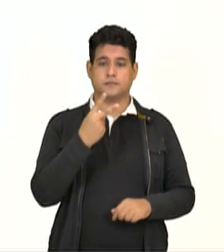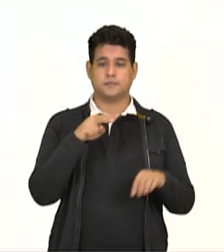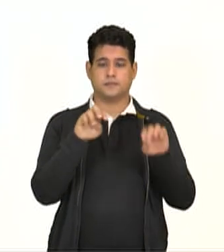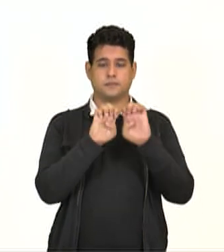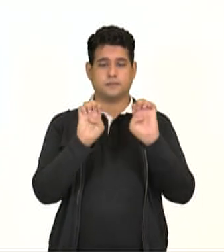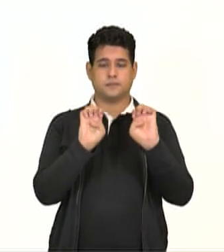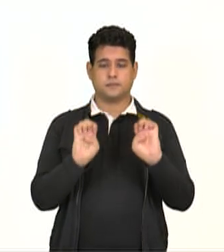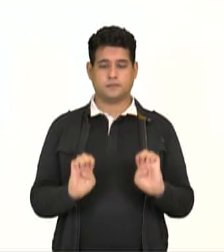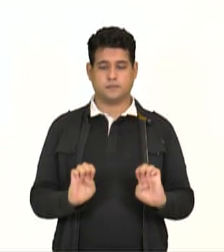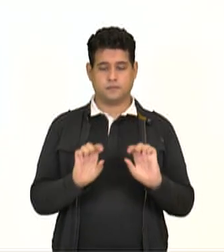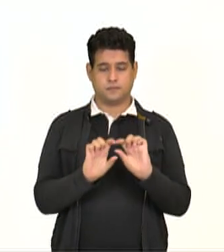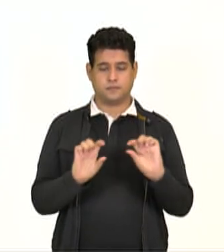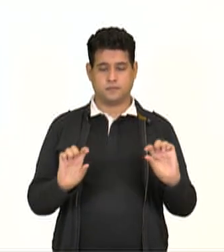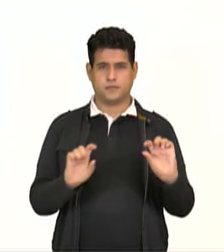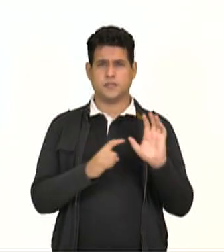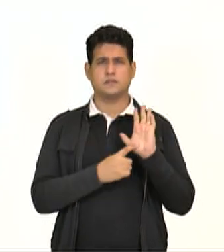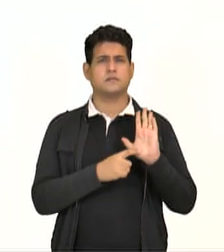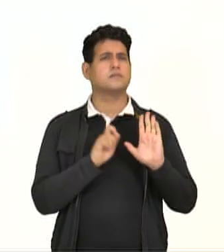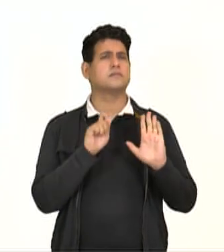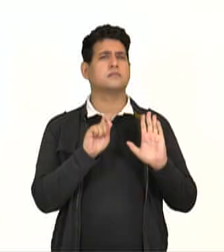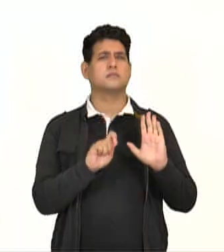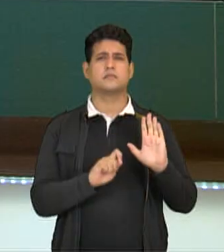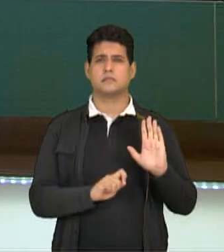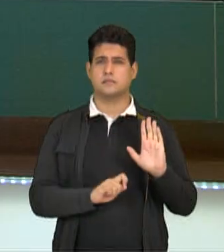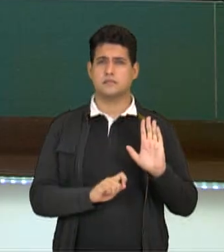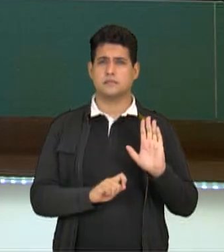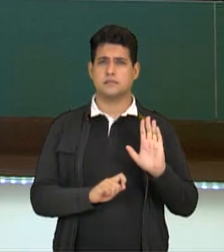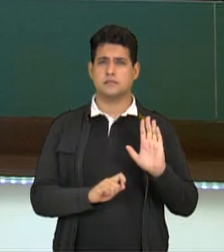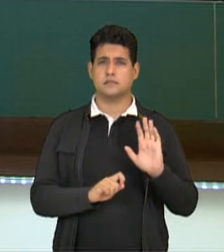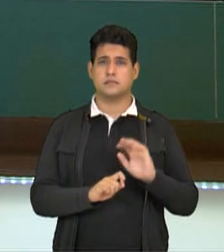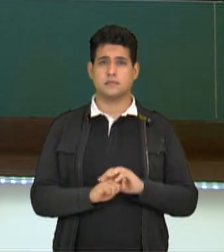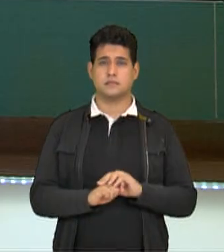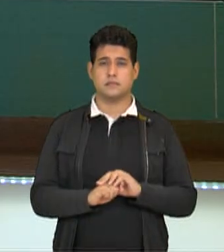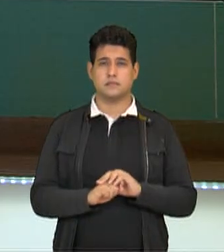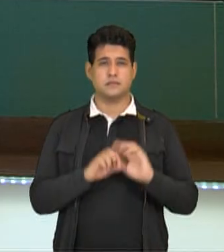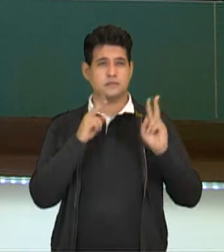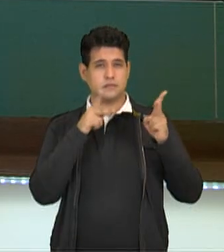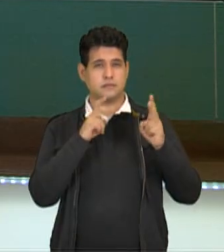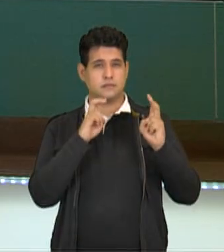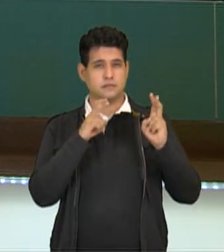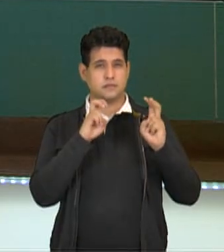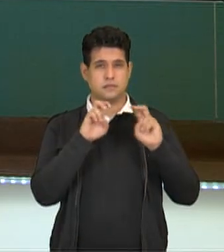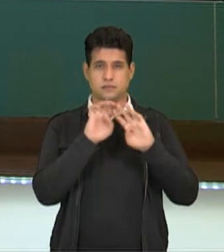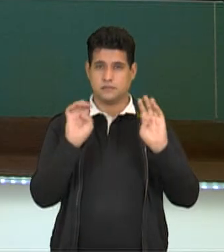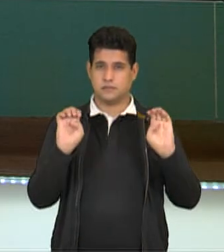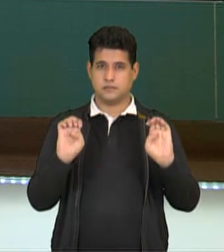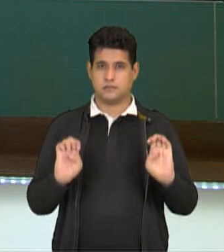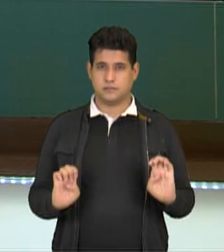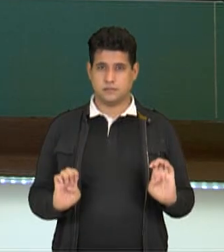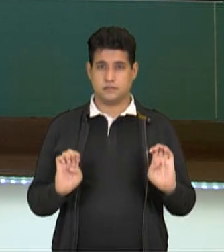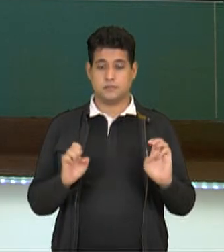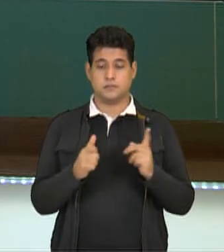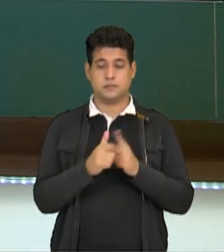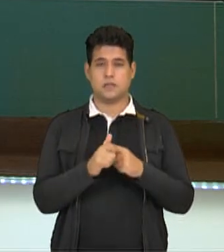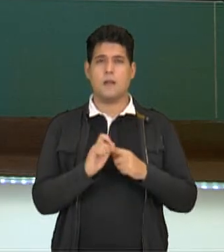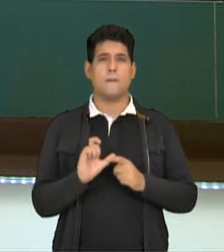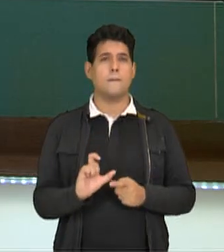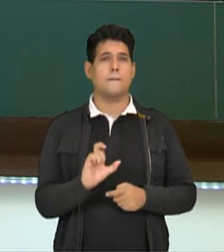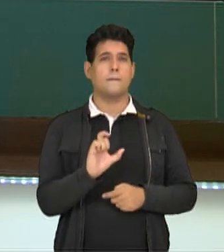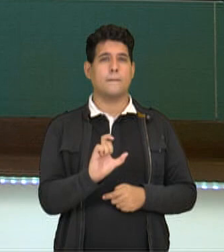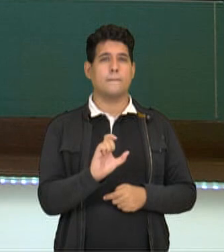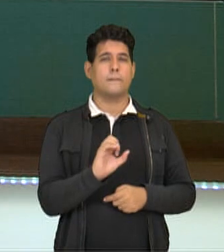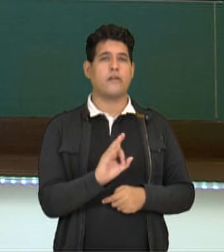estrutura dessa frase mostra que ela está na... Perceba bem essa estrutura, ó. Primeiro, a palavrinha